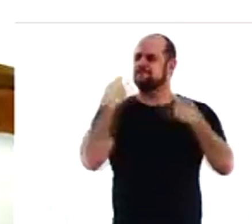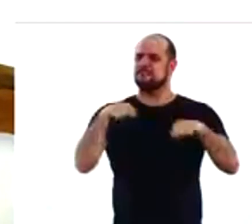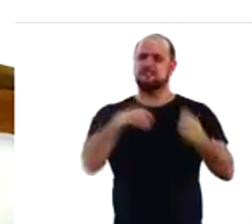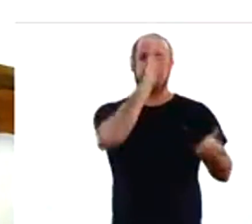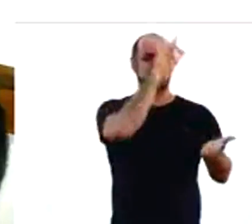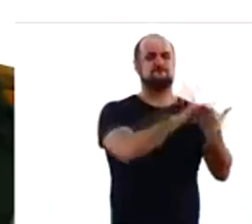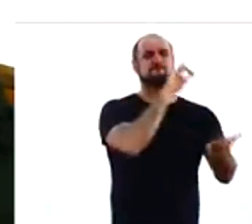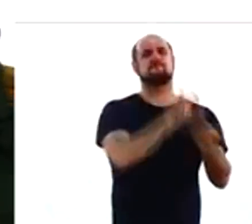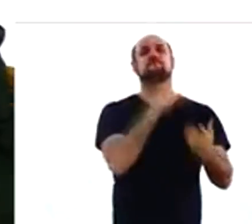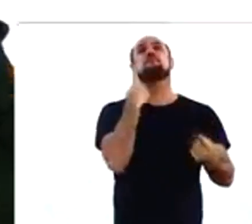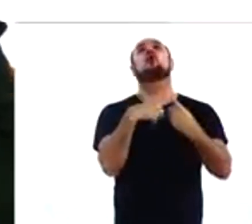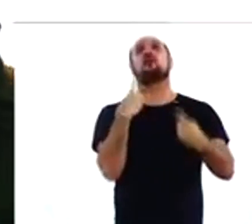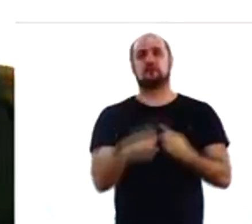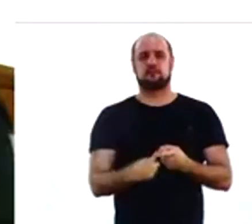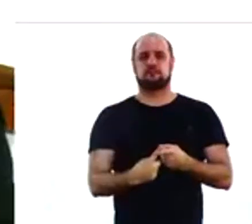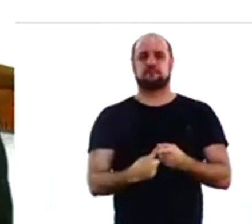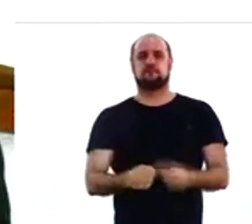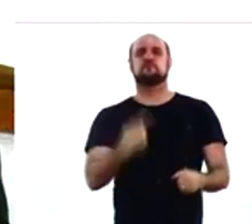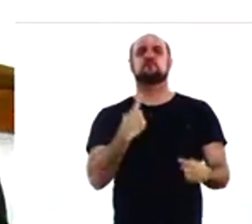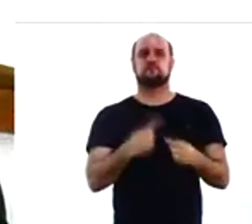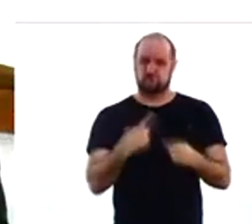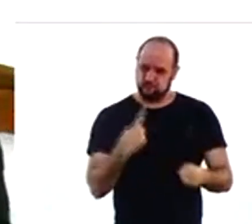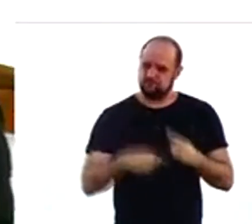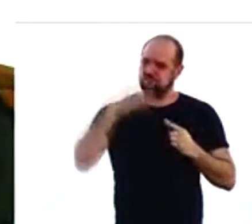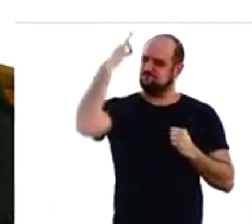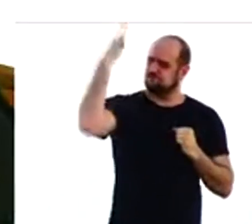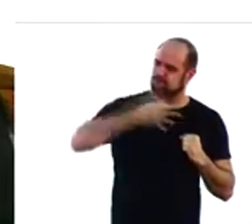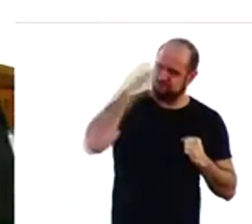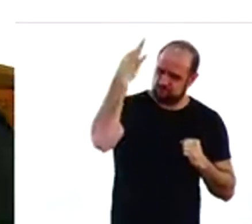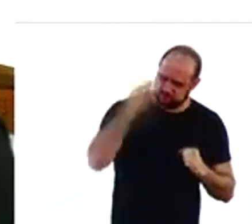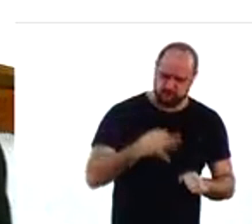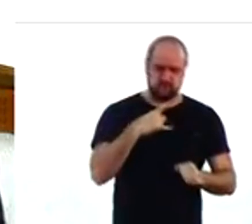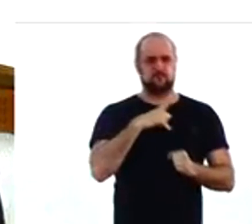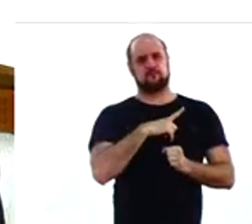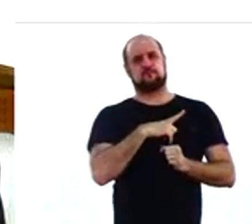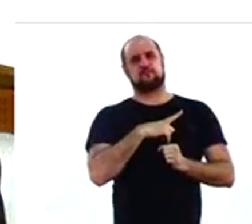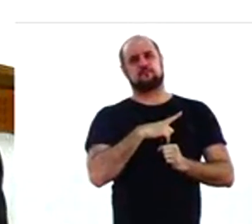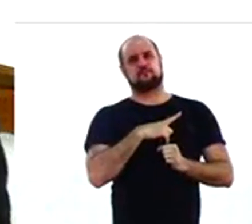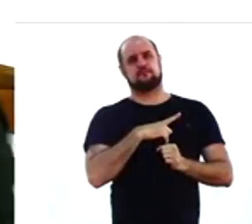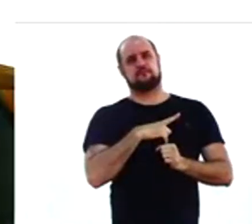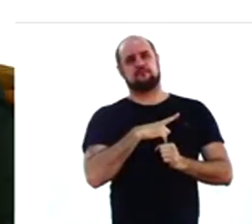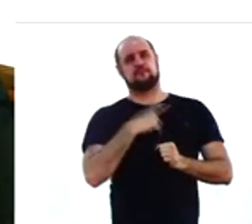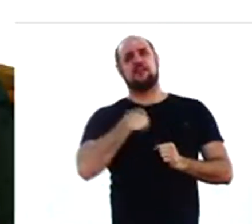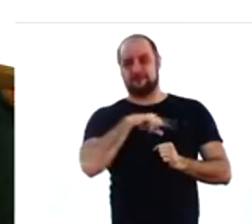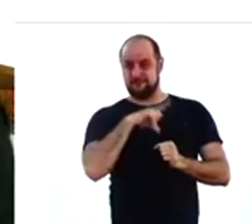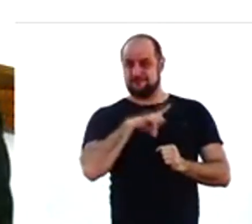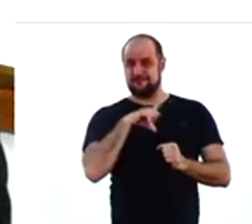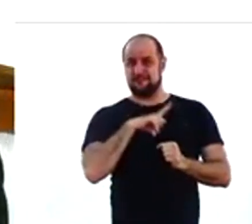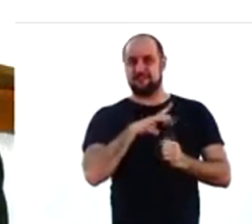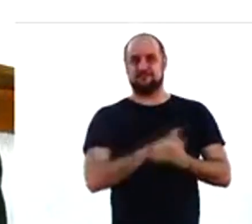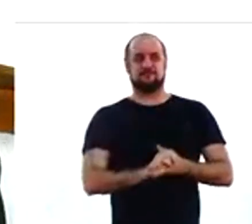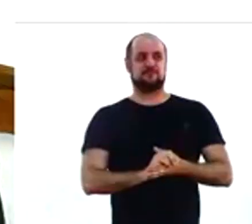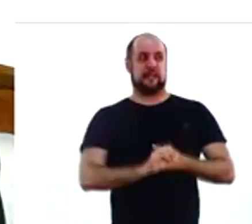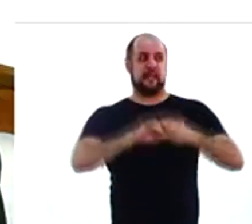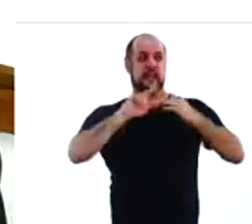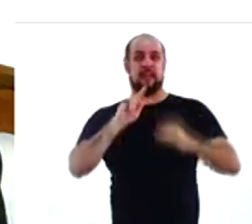Por quê? Por causa de uma certeza que nós temos. O autor aos Hebreus, no